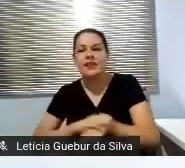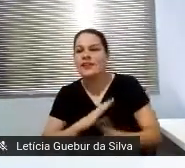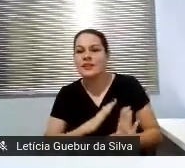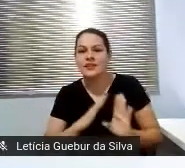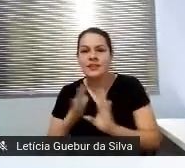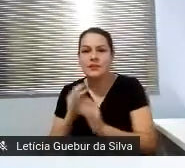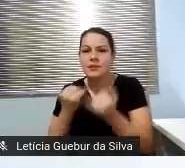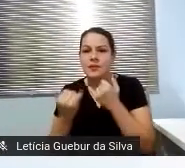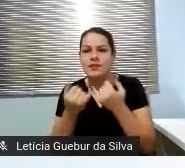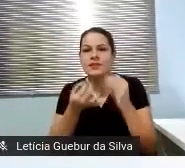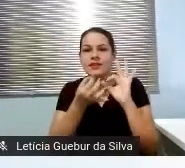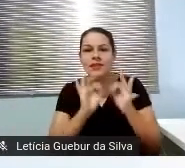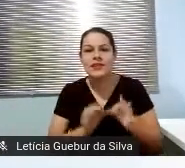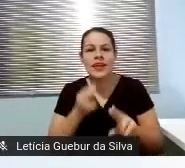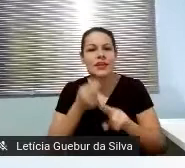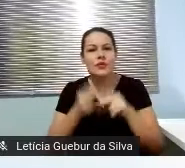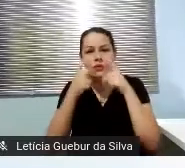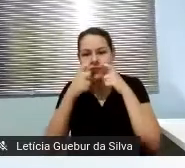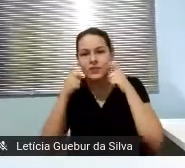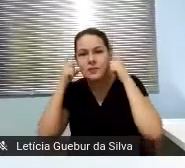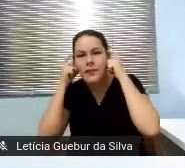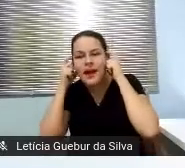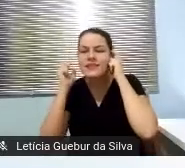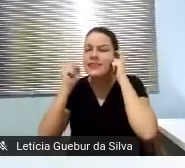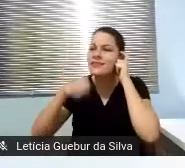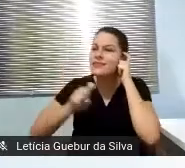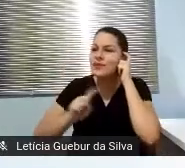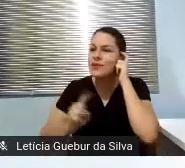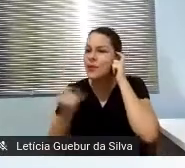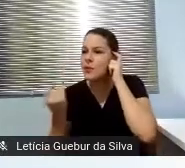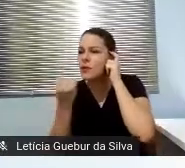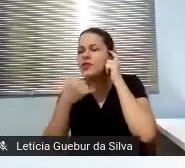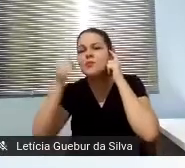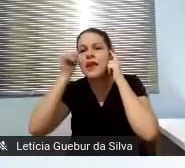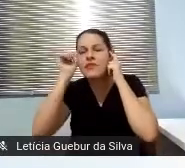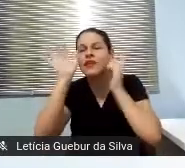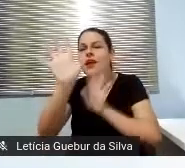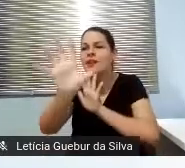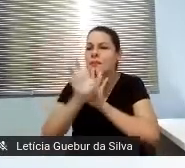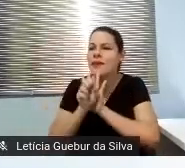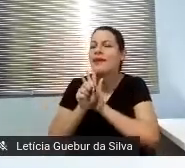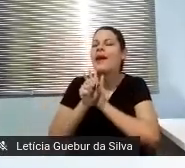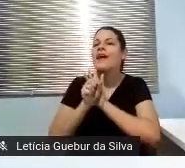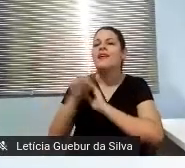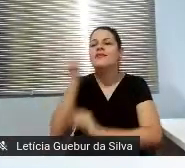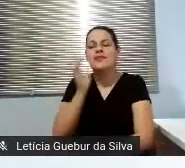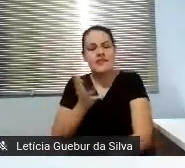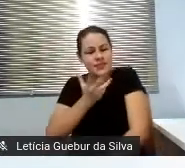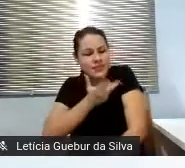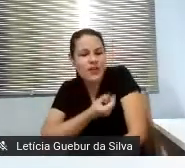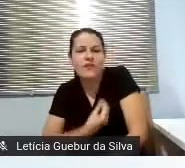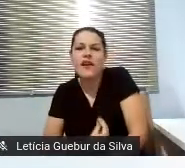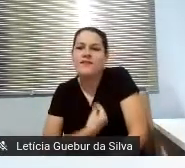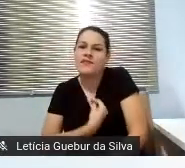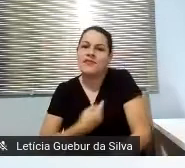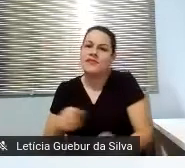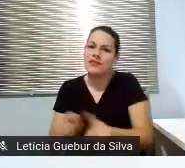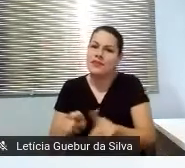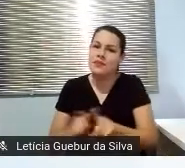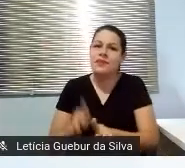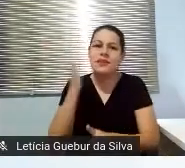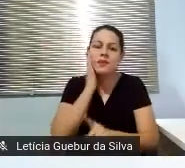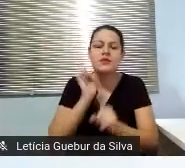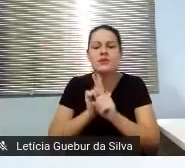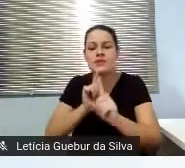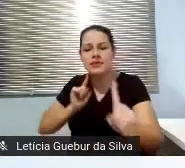esse detalhe do uso de máscara é tão importante para você evitar a transmissão da doença, fundamental. salvar vidas. A gente está sabendo que o distanciamento social